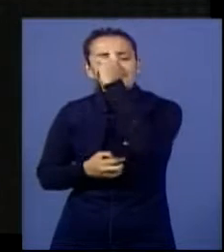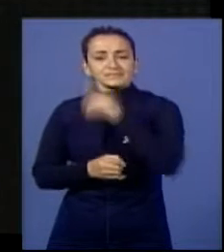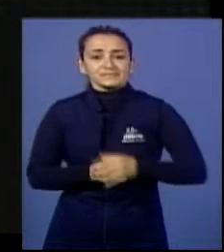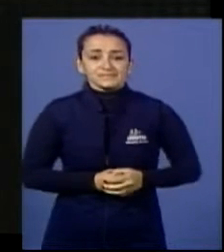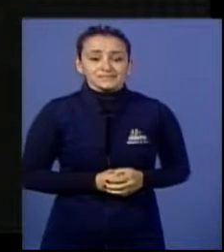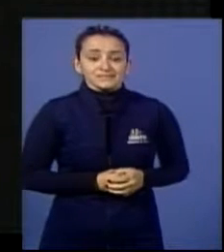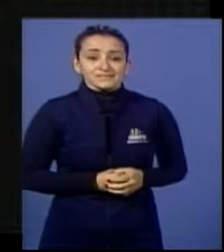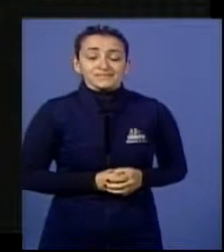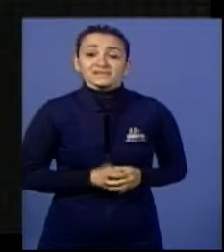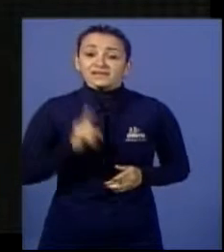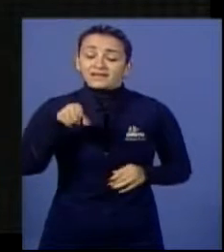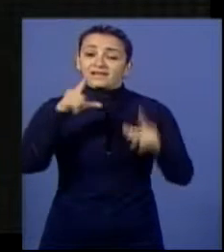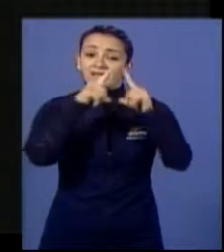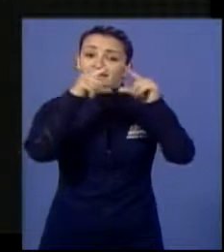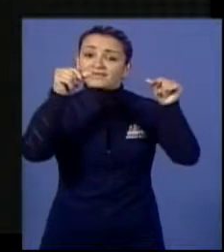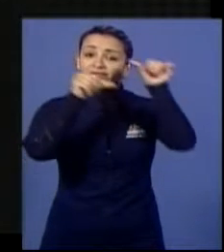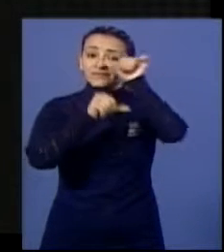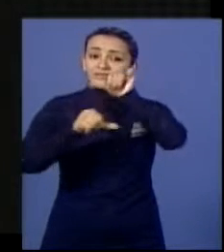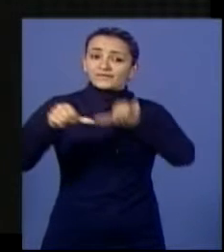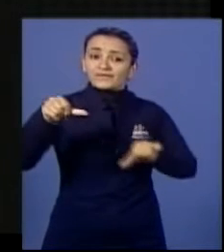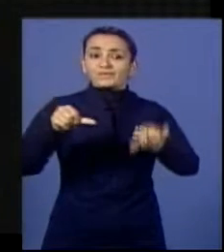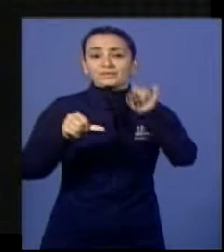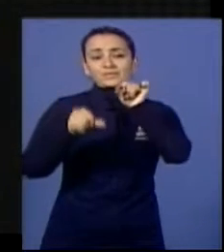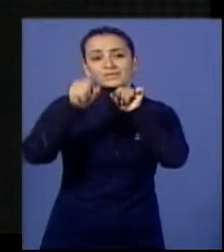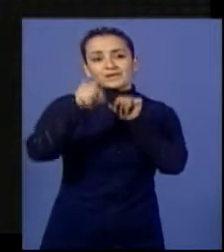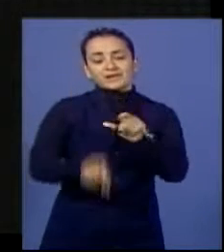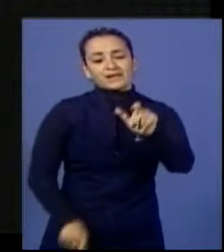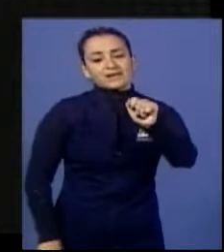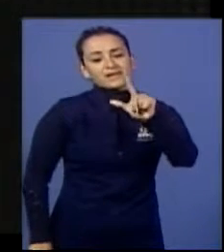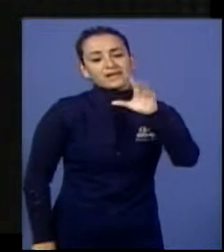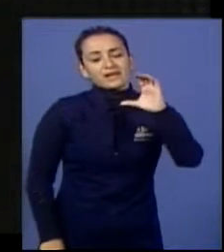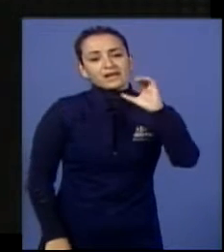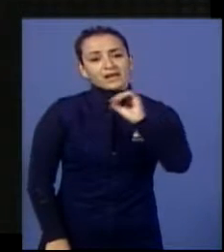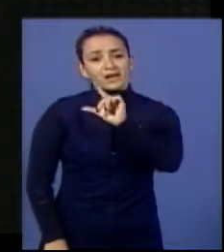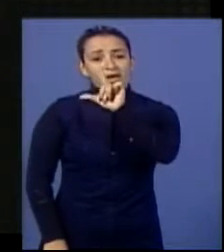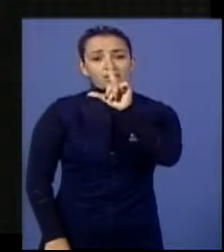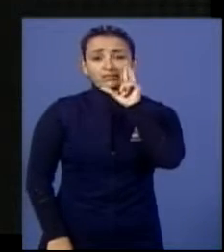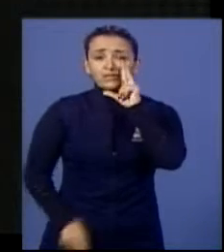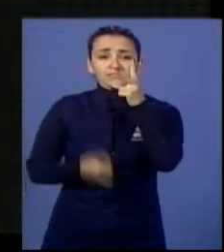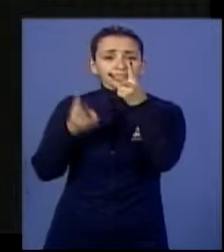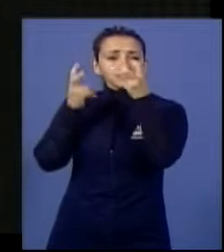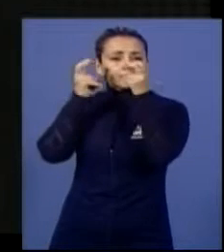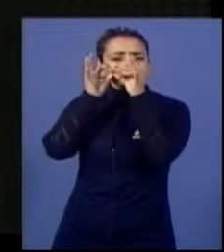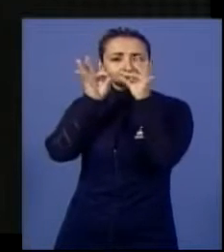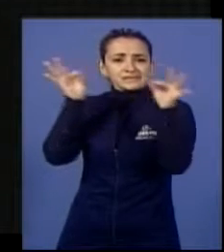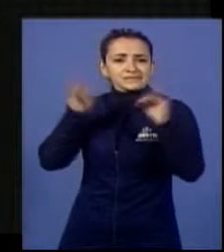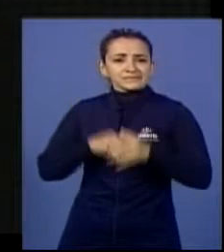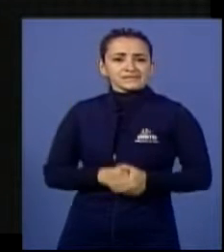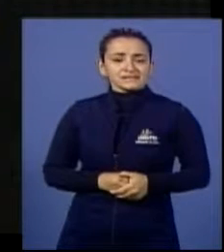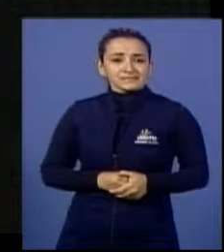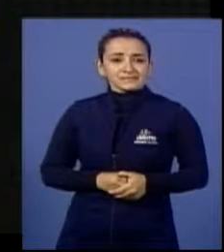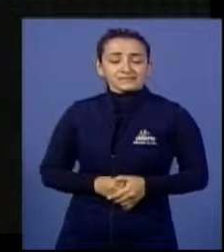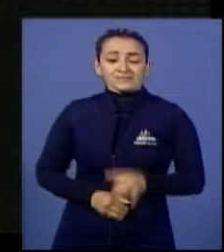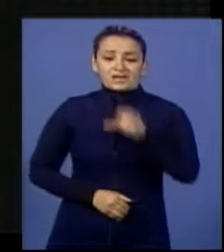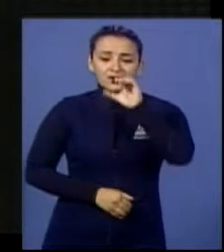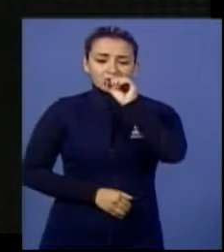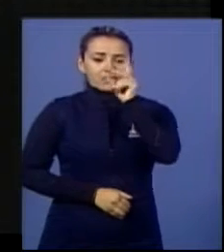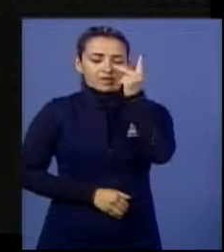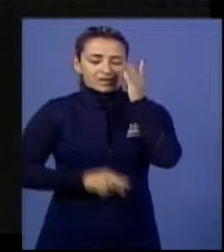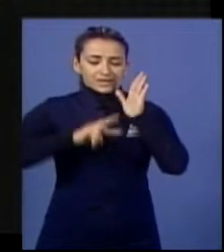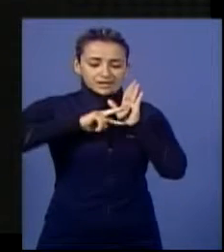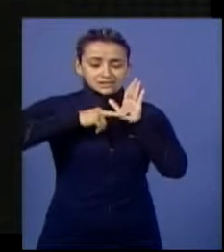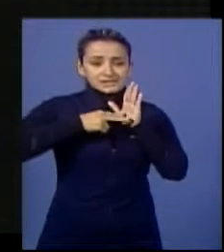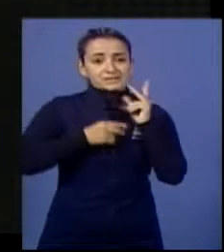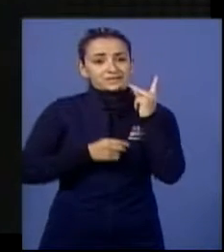composto pertence à função álcool. Ah, mas só isso? Só. A presença desta OH caracteriza